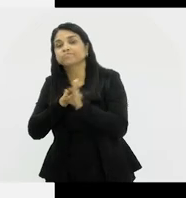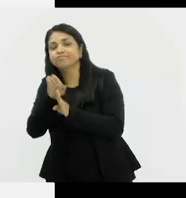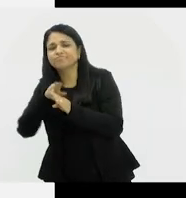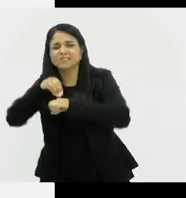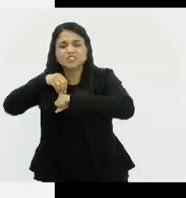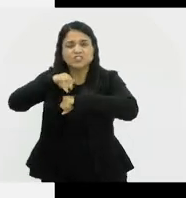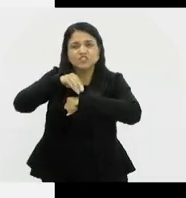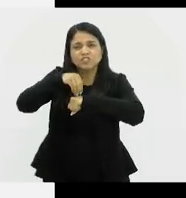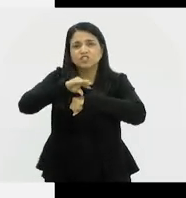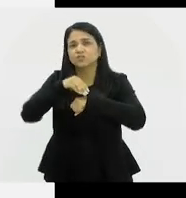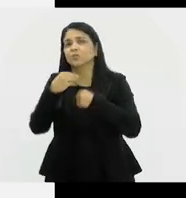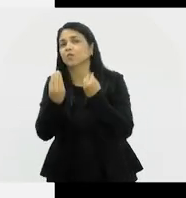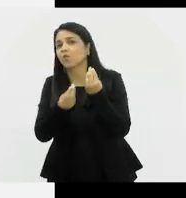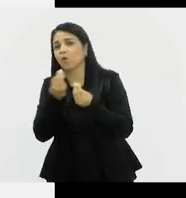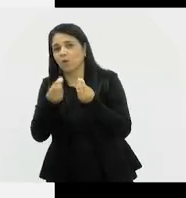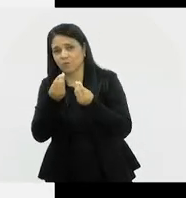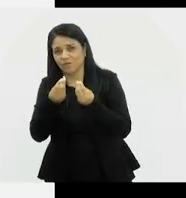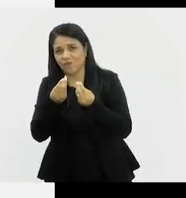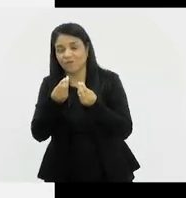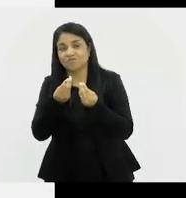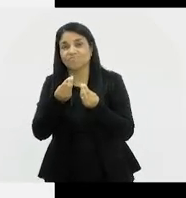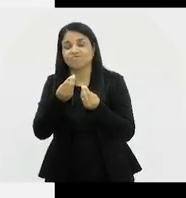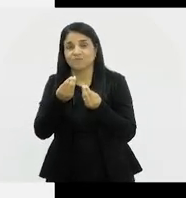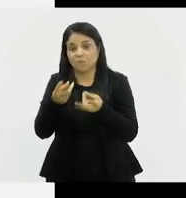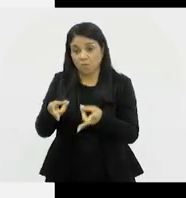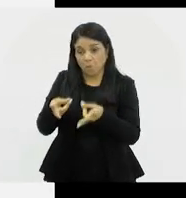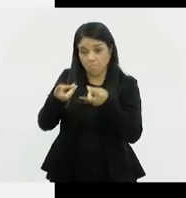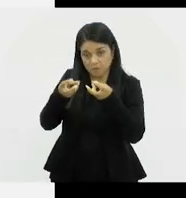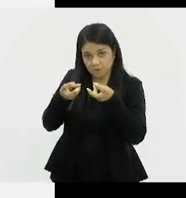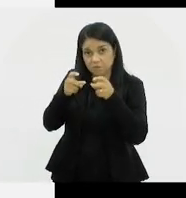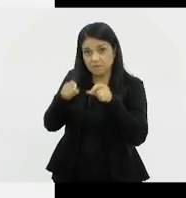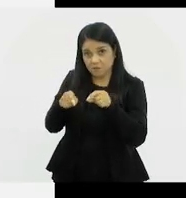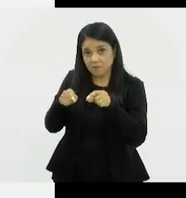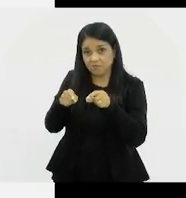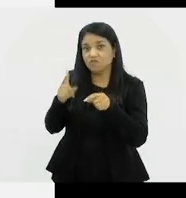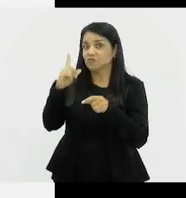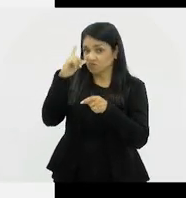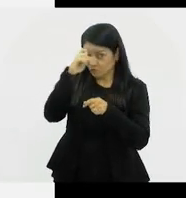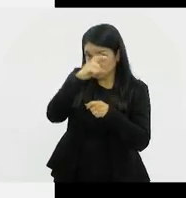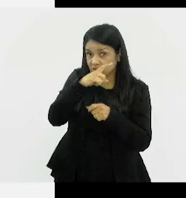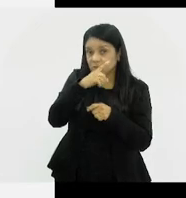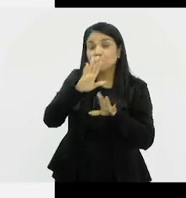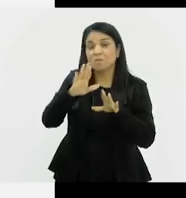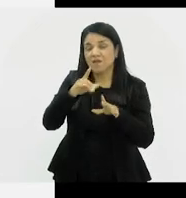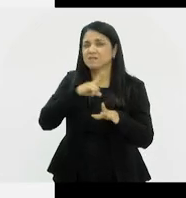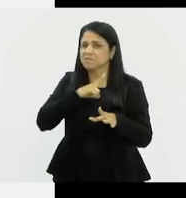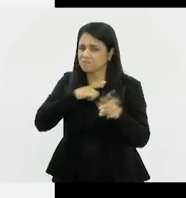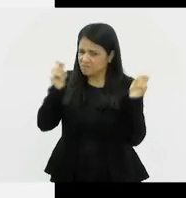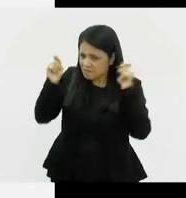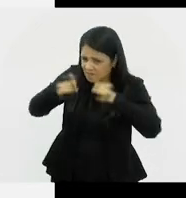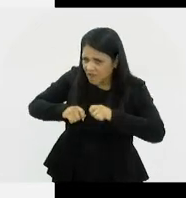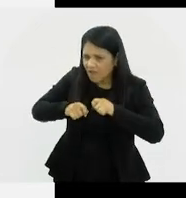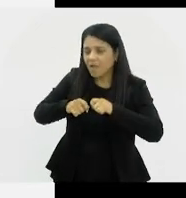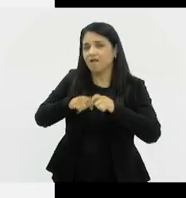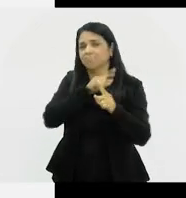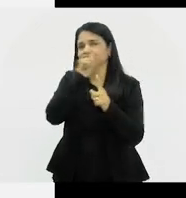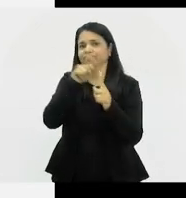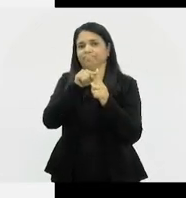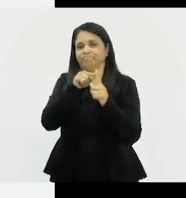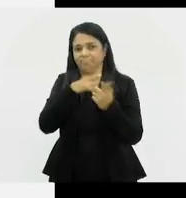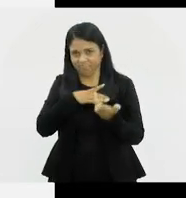aqui, que realmente é muito complexas, mas é muito tangível. todos nós conseguimos atingir.